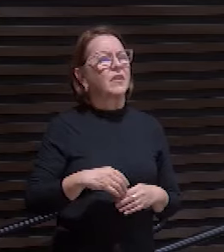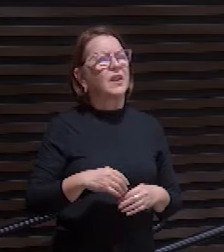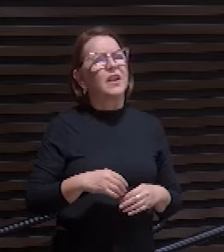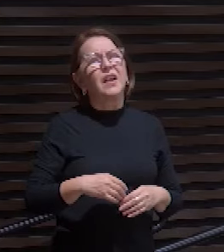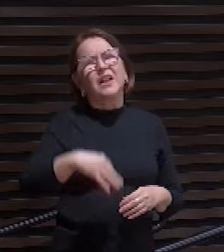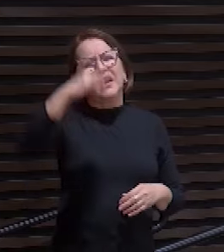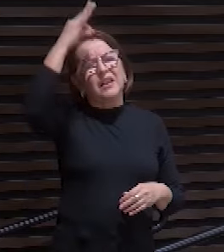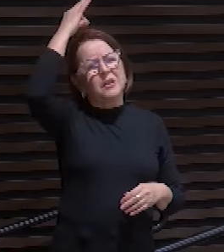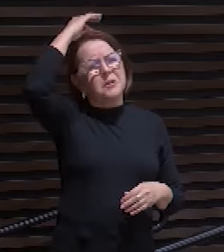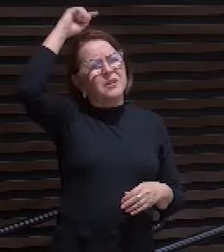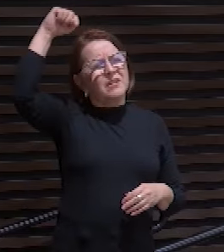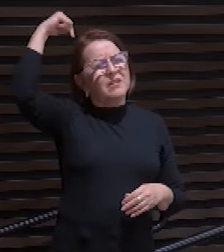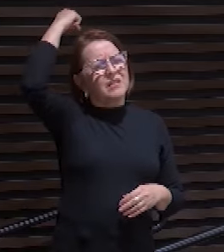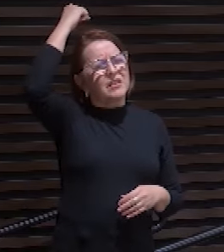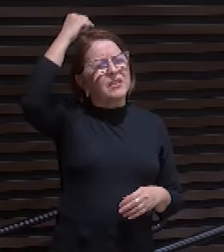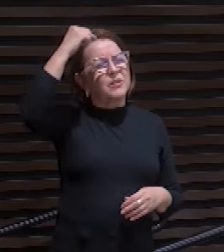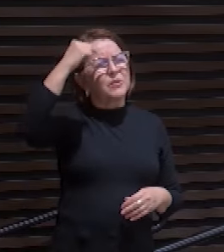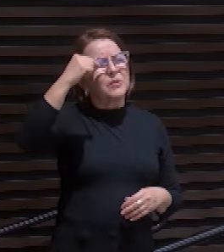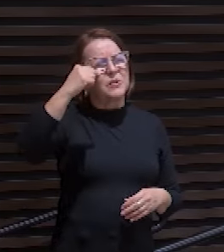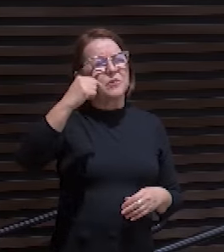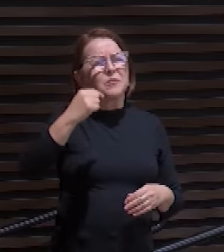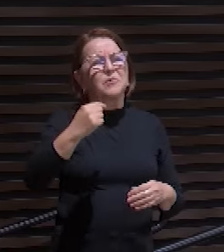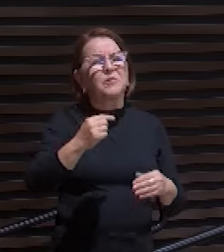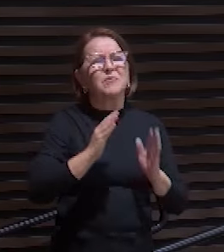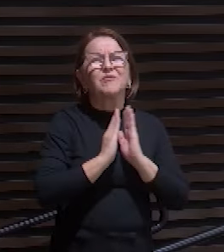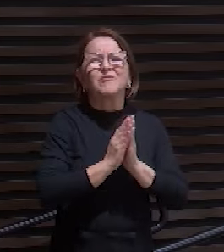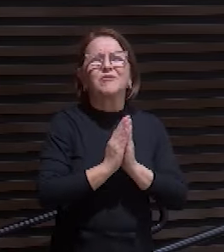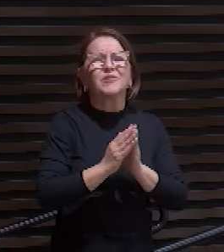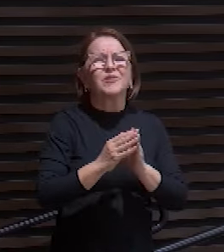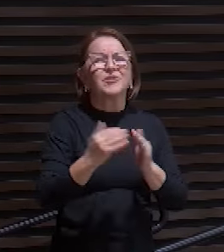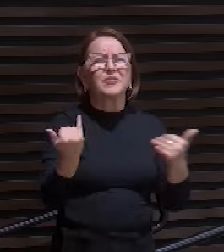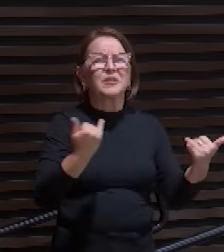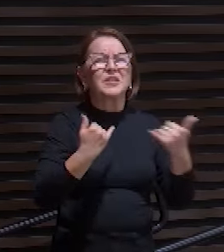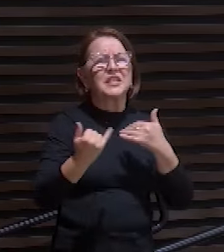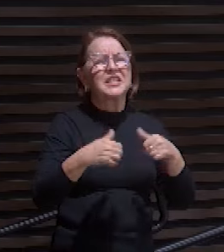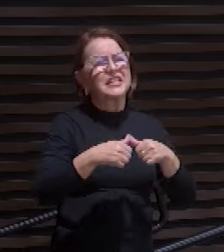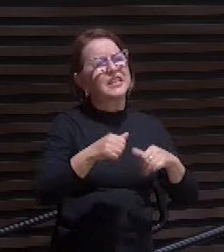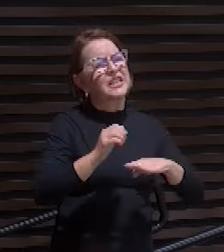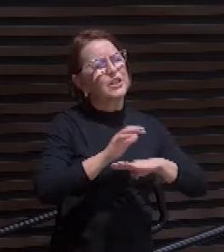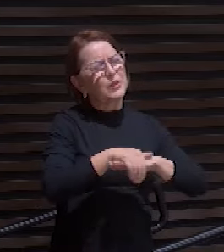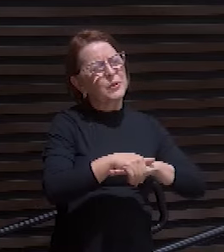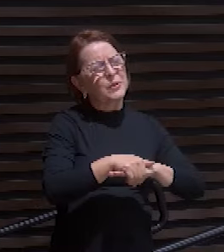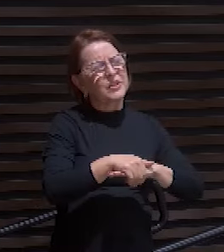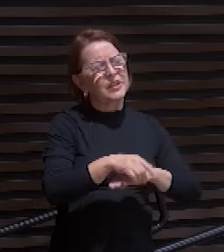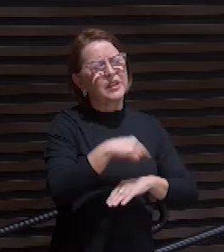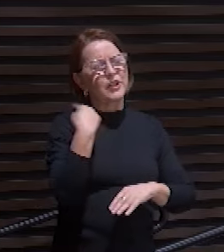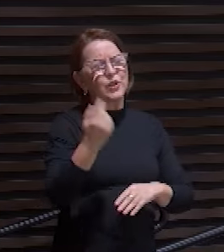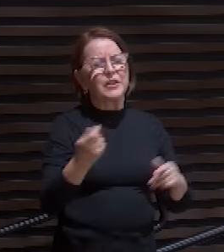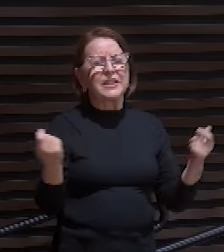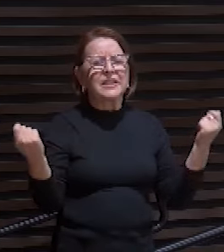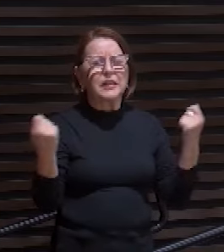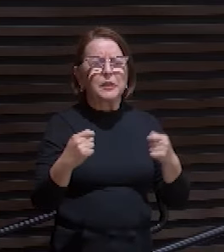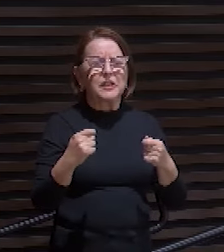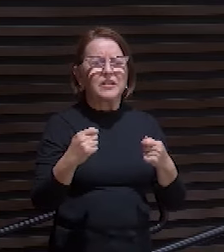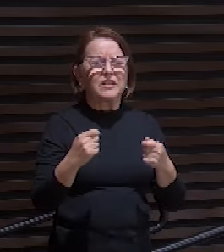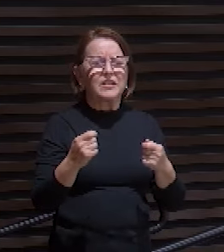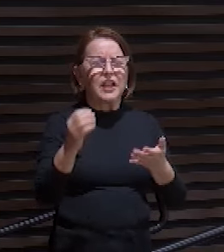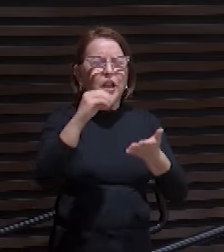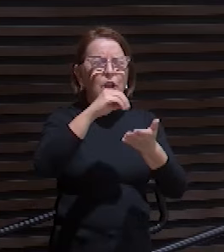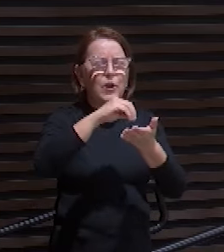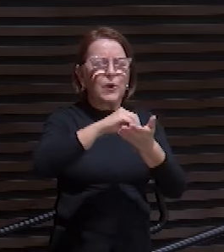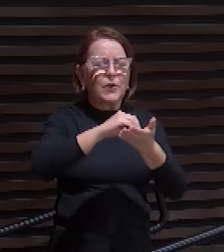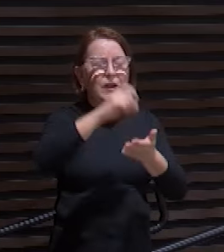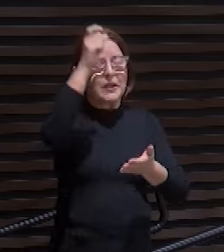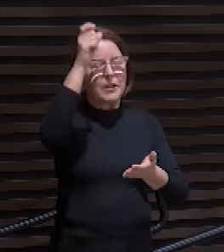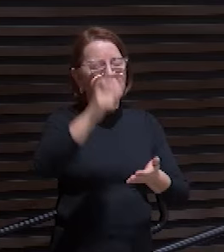nos ensine nessa noite e nos capacite a lançar sobre a pessoa de Jesus Cristo toda a